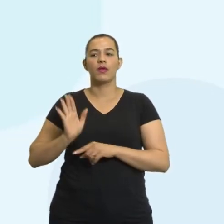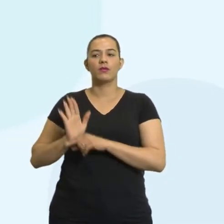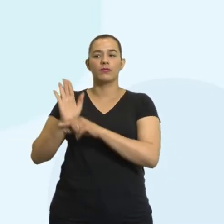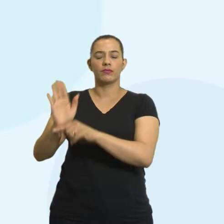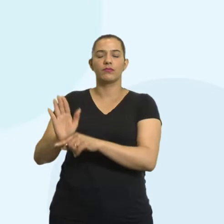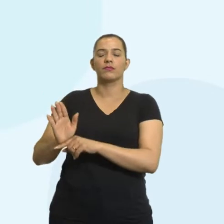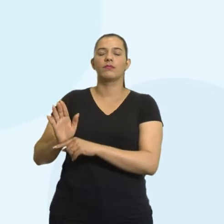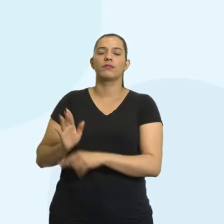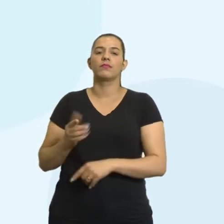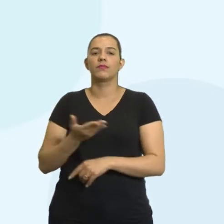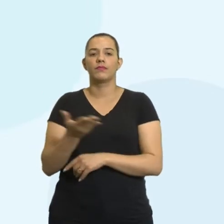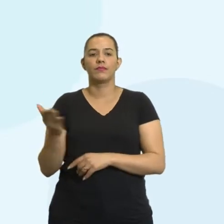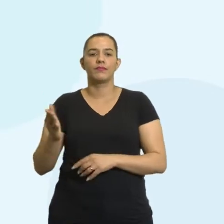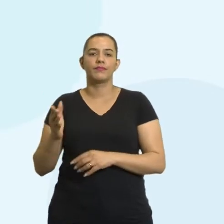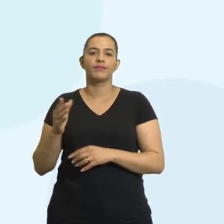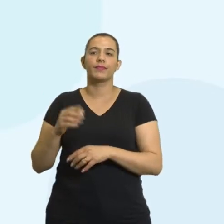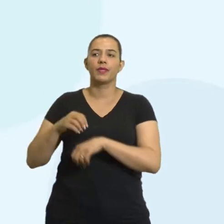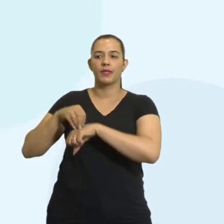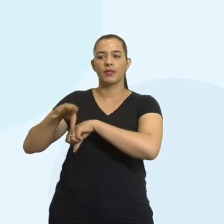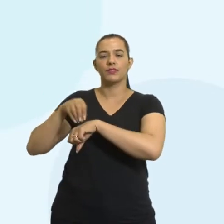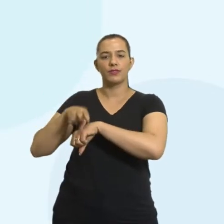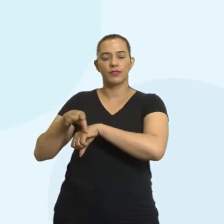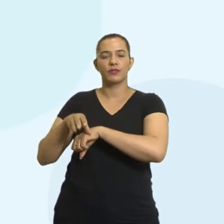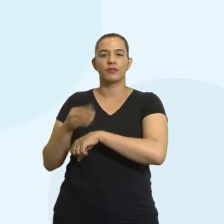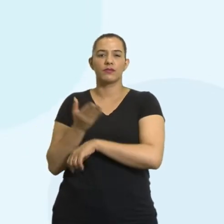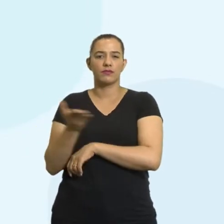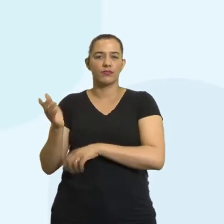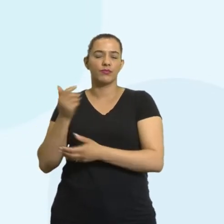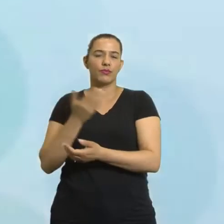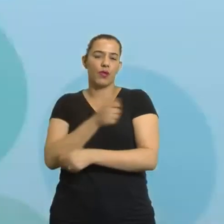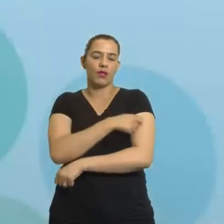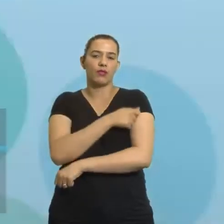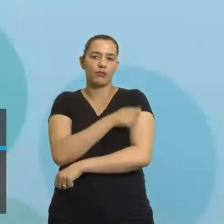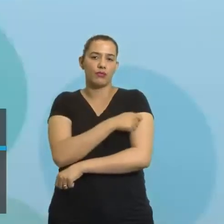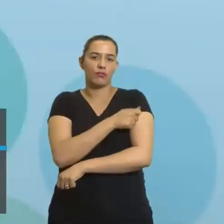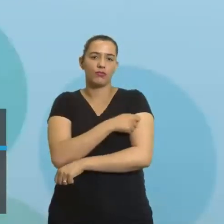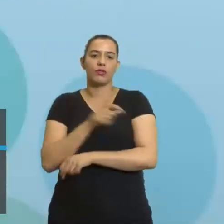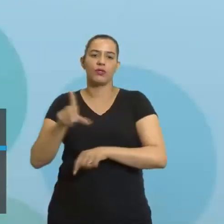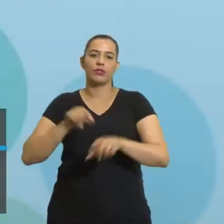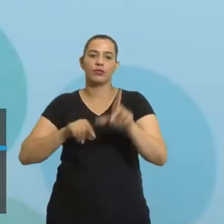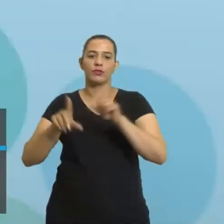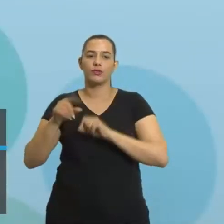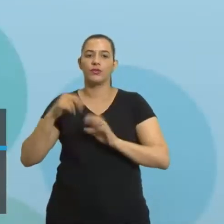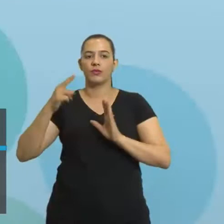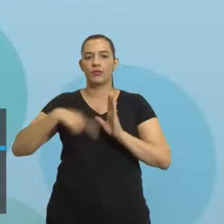vai orientar, né? Que a gente vai